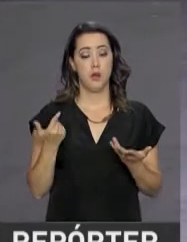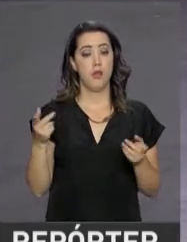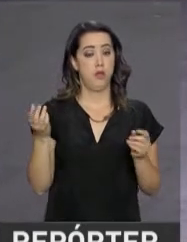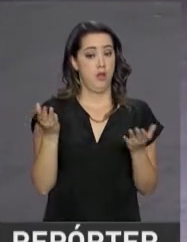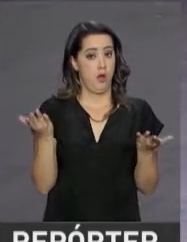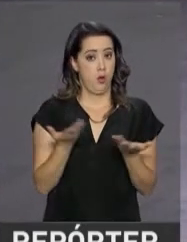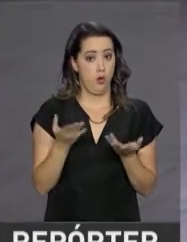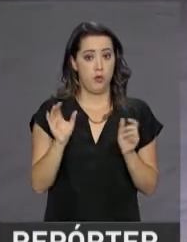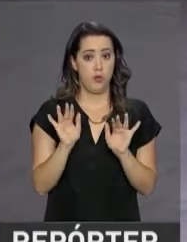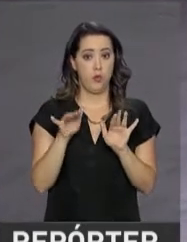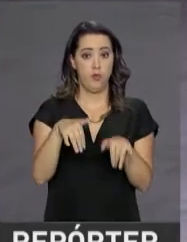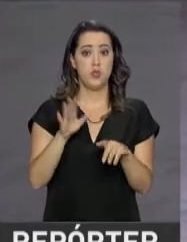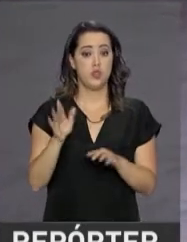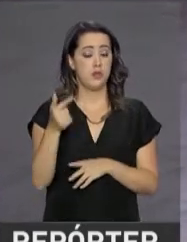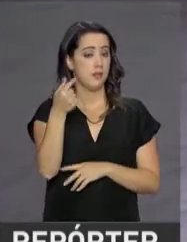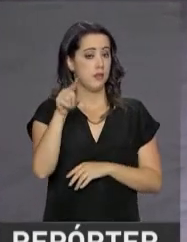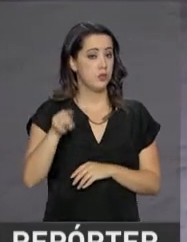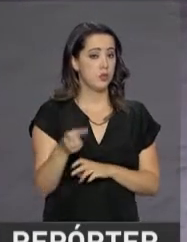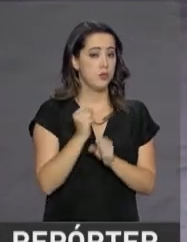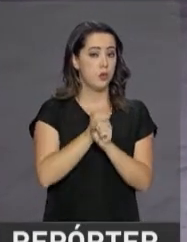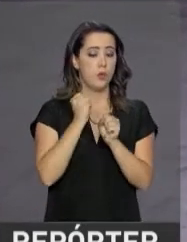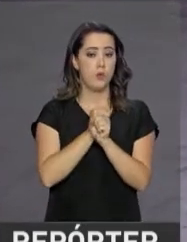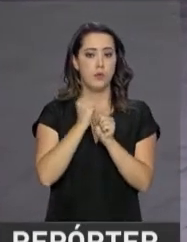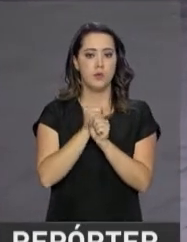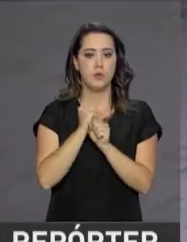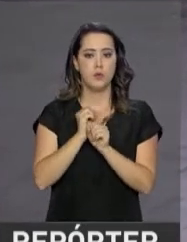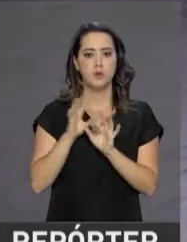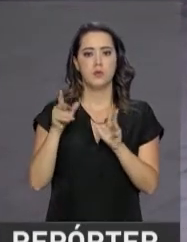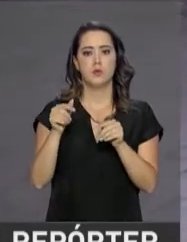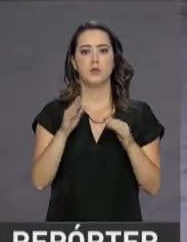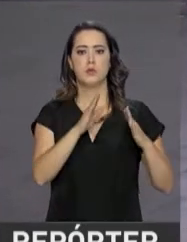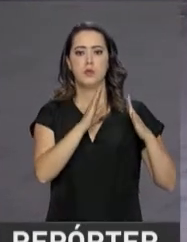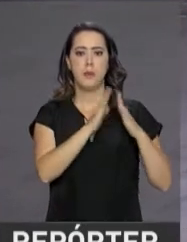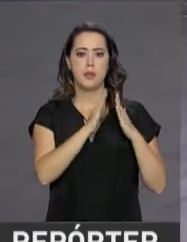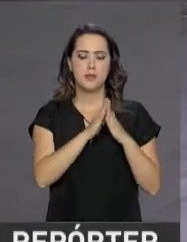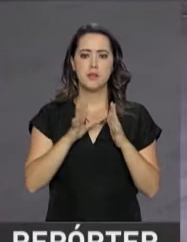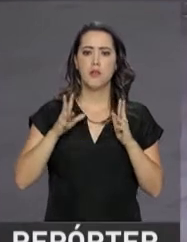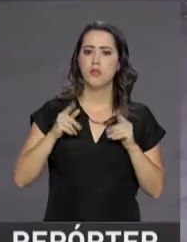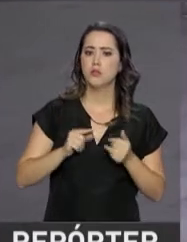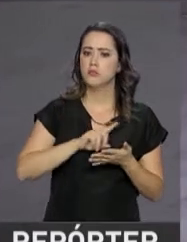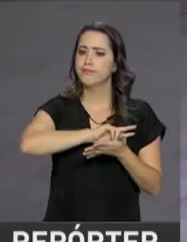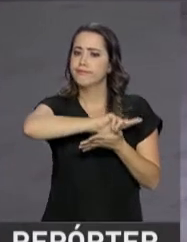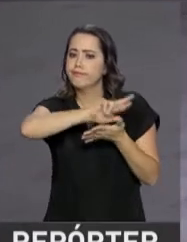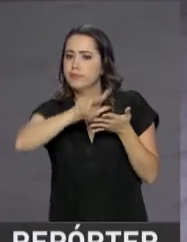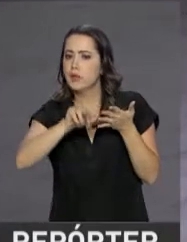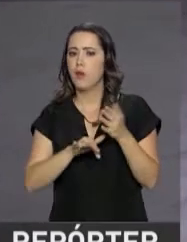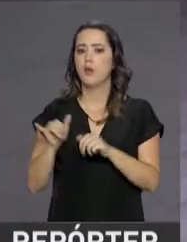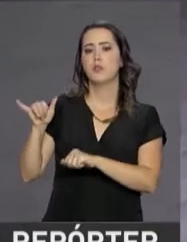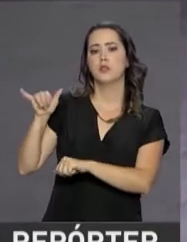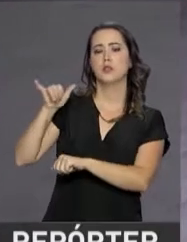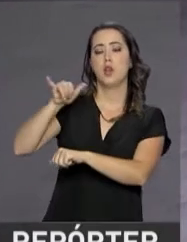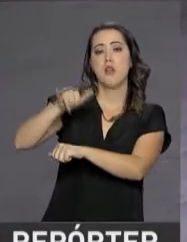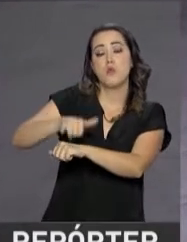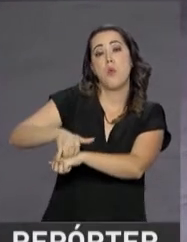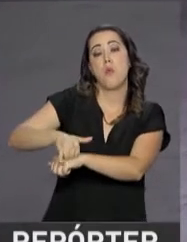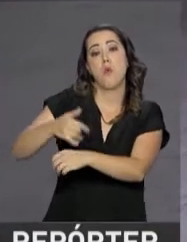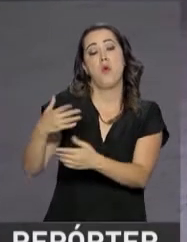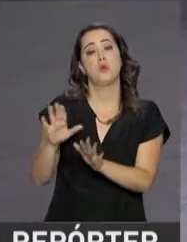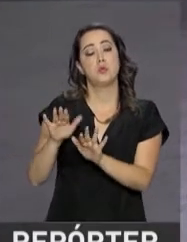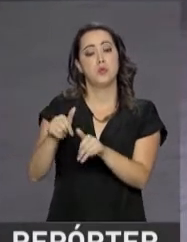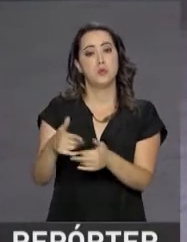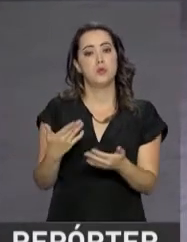a conclusão de mais de 7 mil obras em todas as áreas, como saneamento básico,